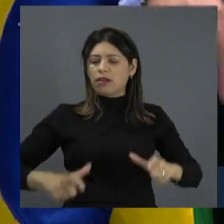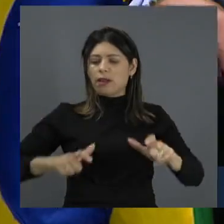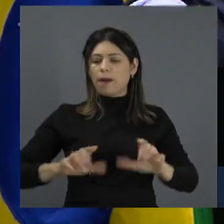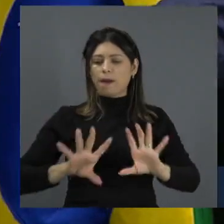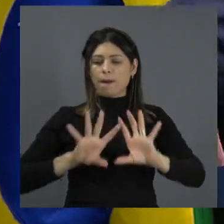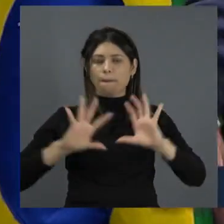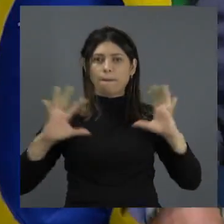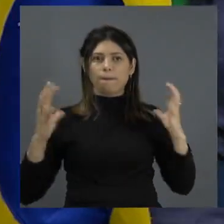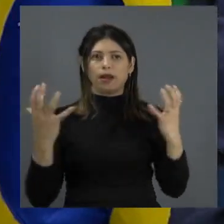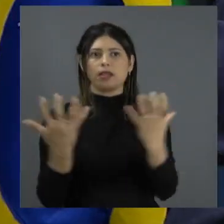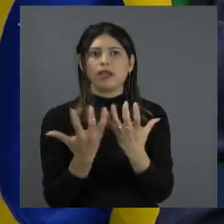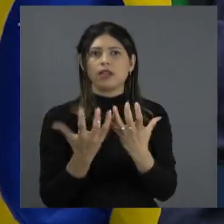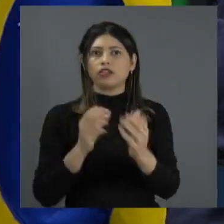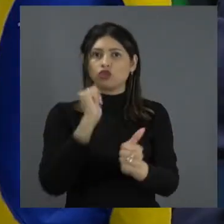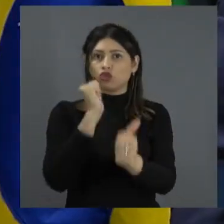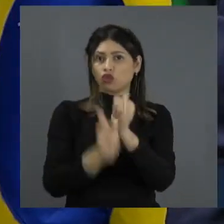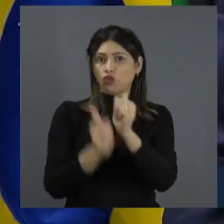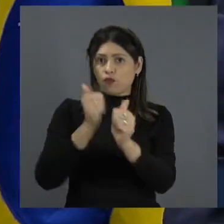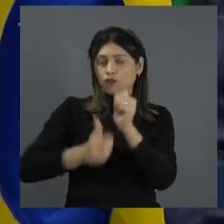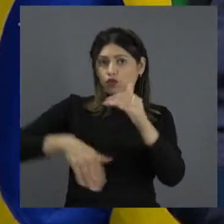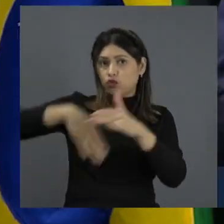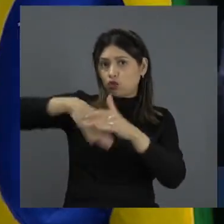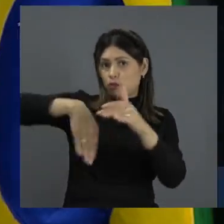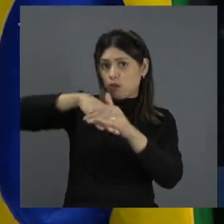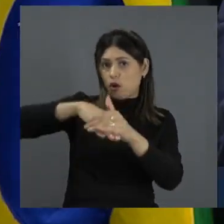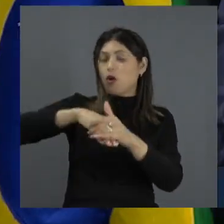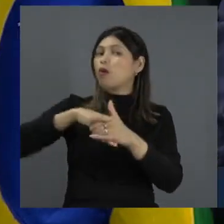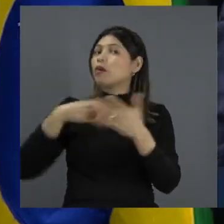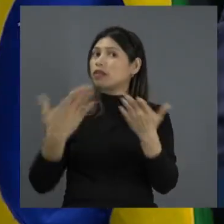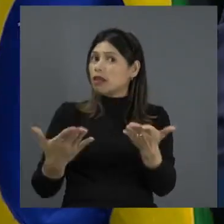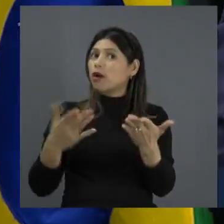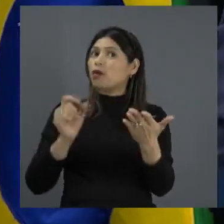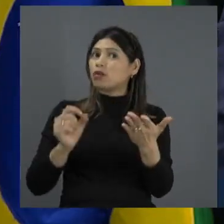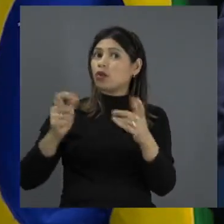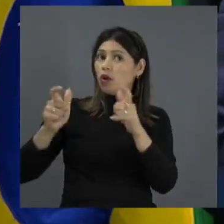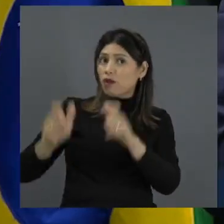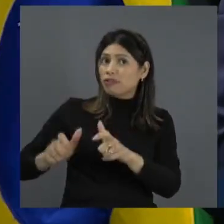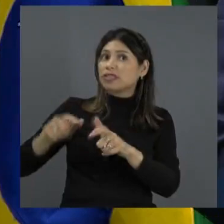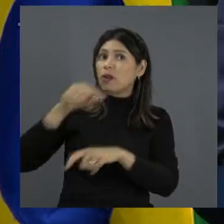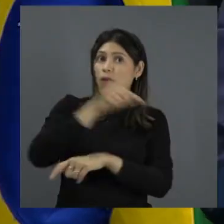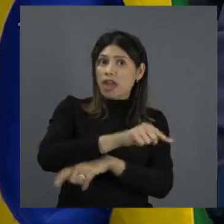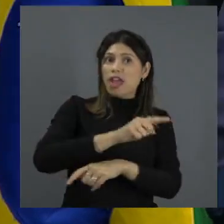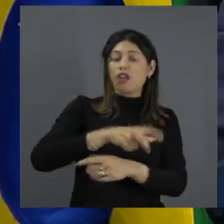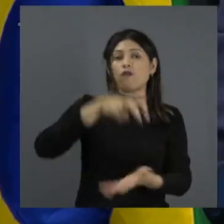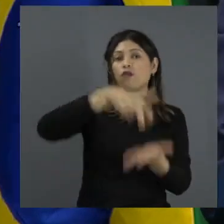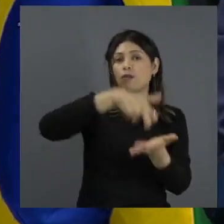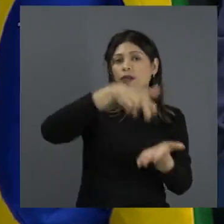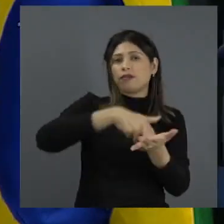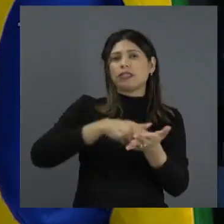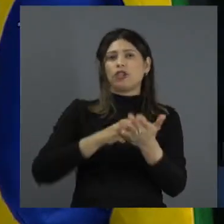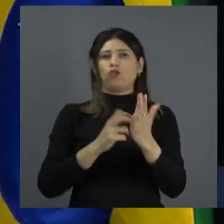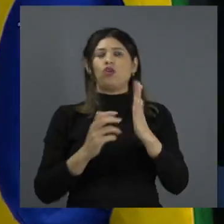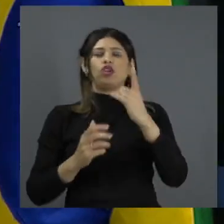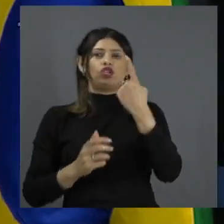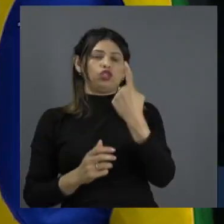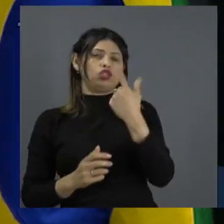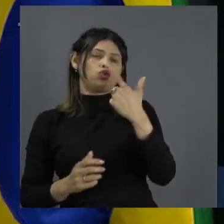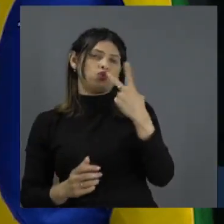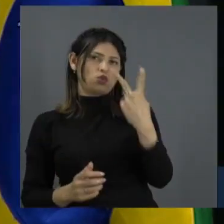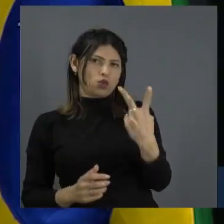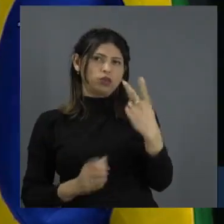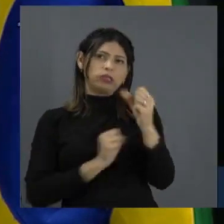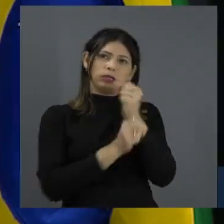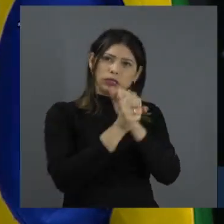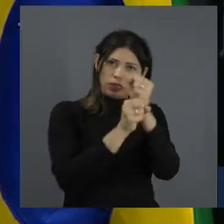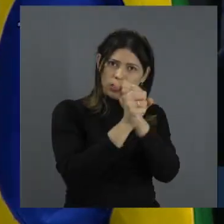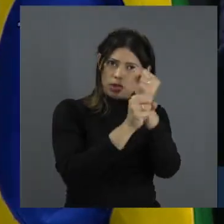4 quilômetros daqui. Mas mesmo assim condenado a 12 anos de prisão. Ou então